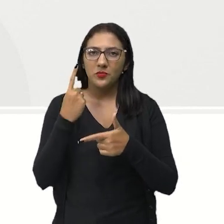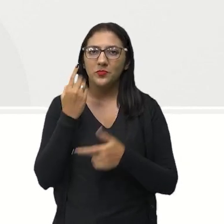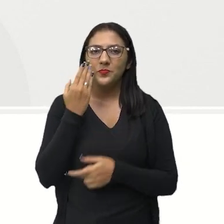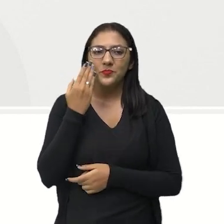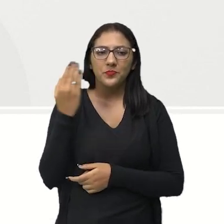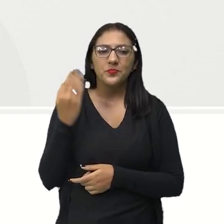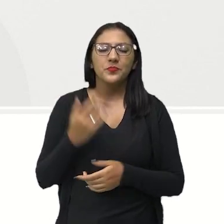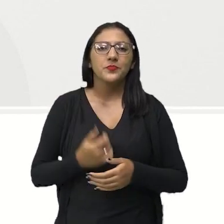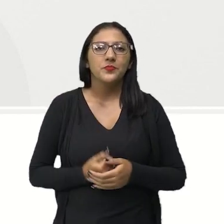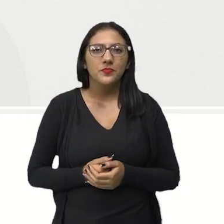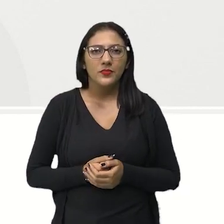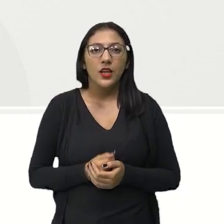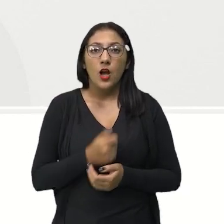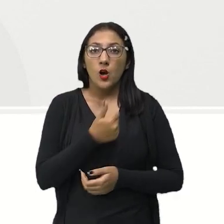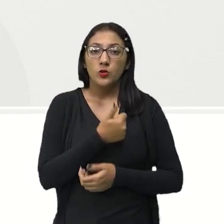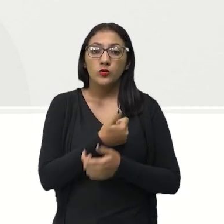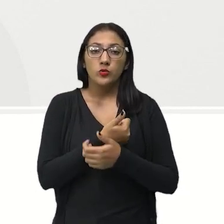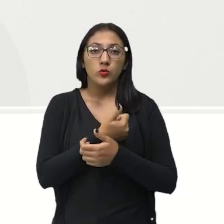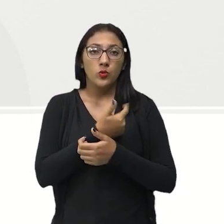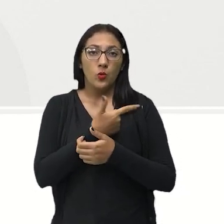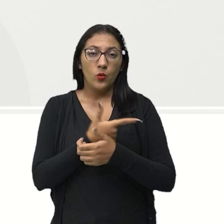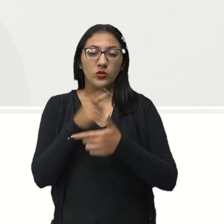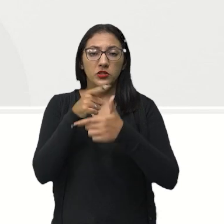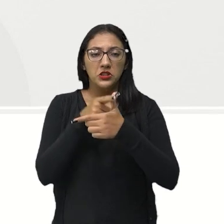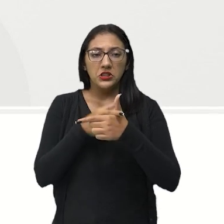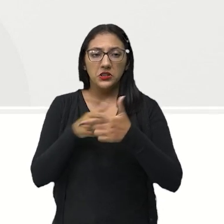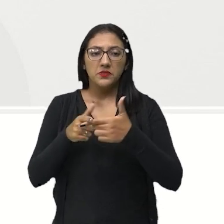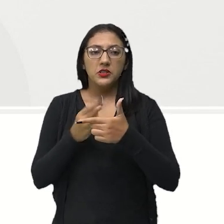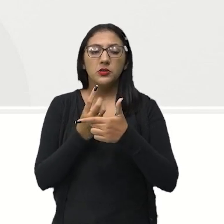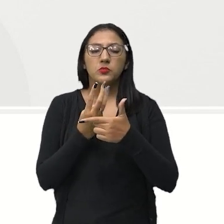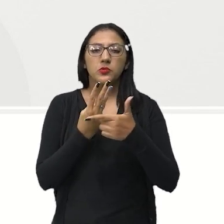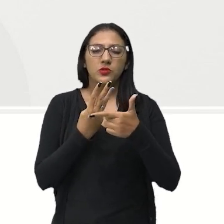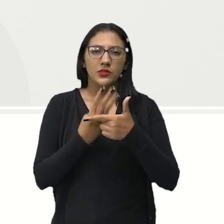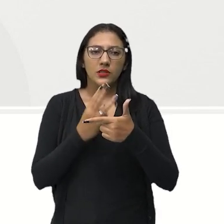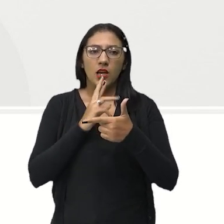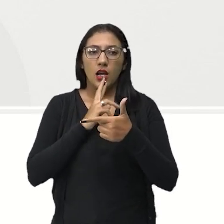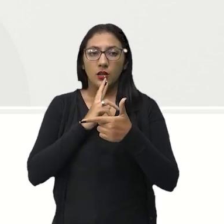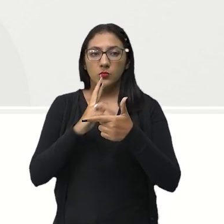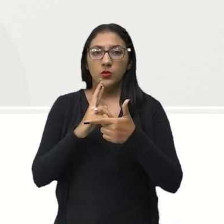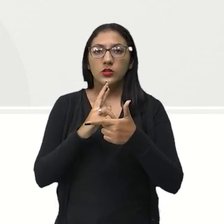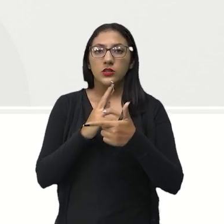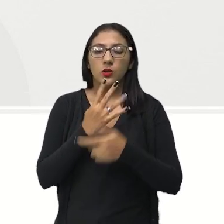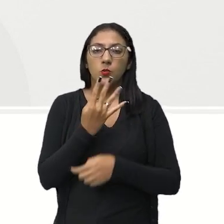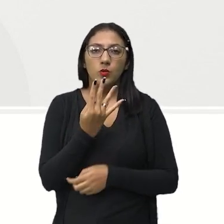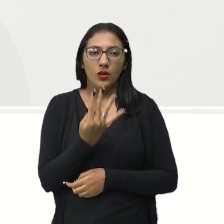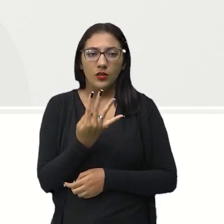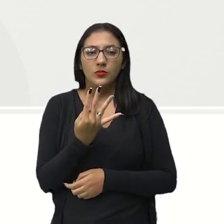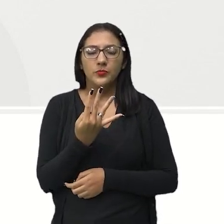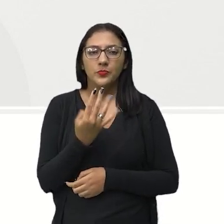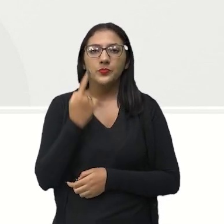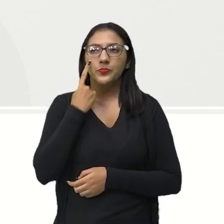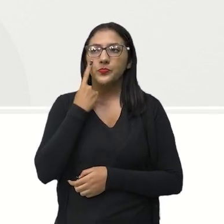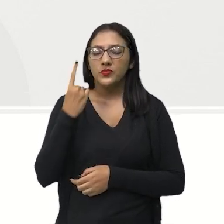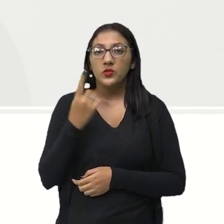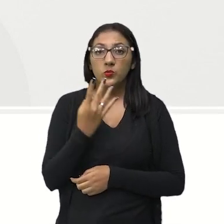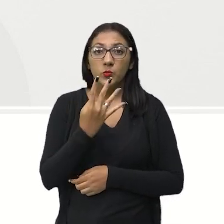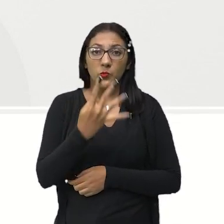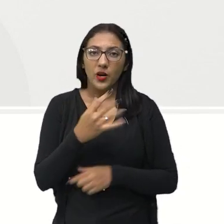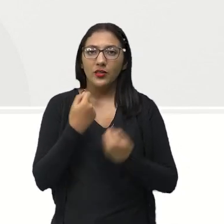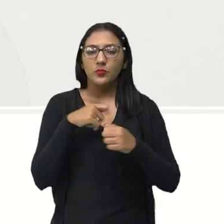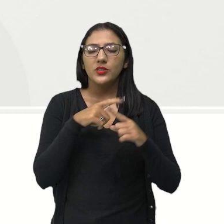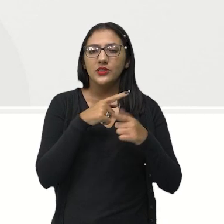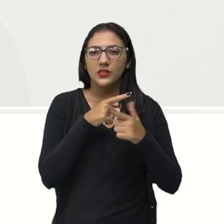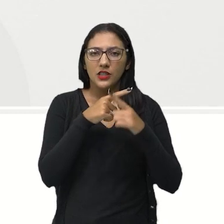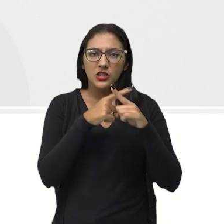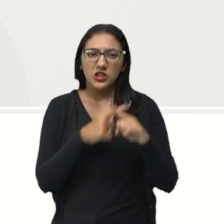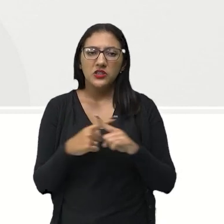12, dividir por 3, resultado de 12 por 3 vai dar 4. Esse 4 eu vou multiplicar